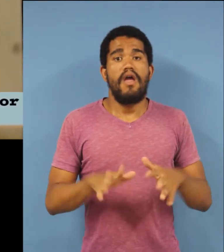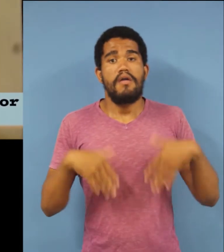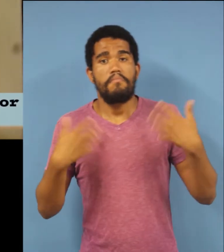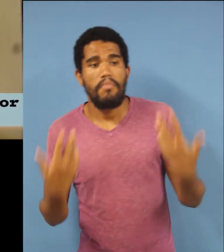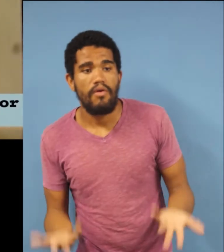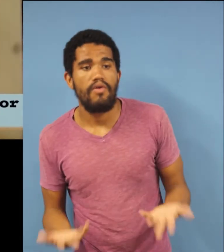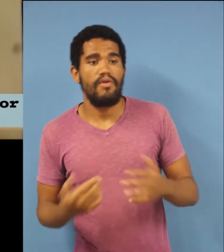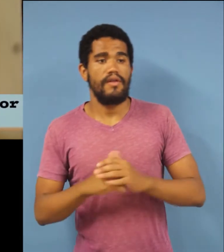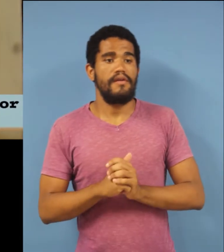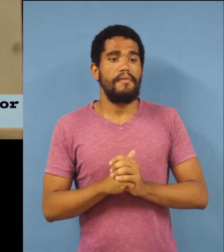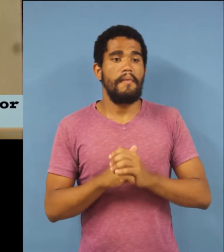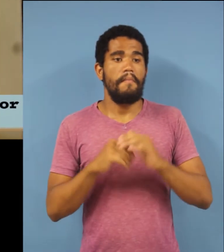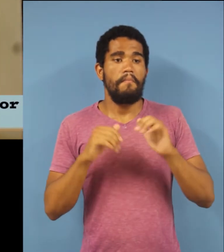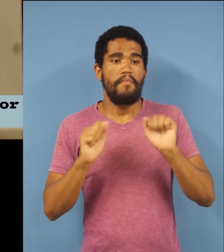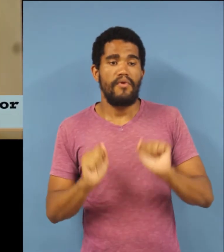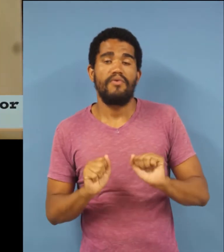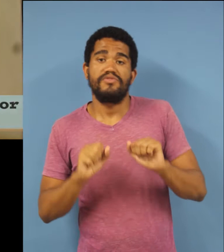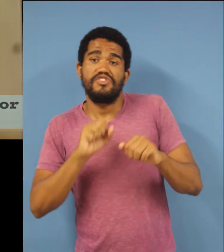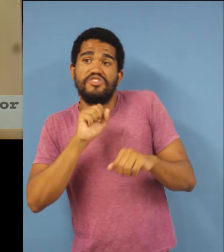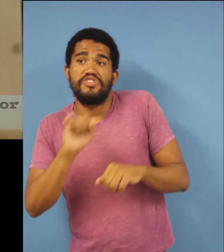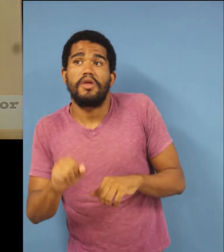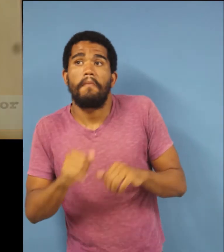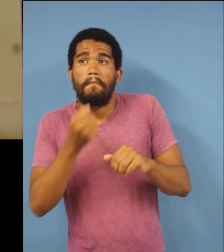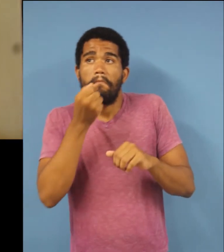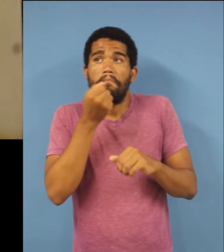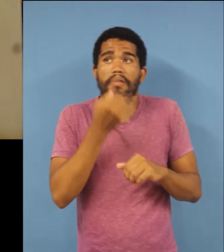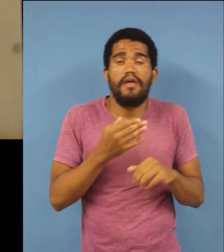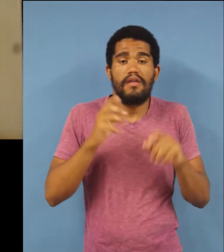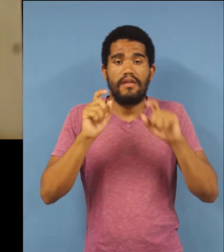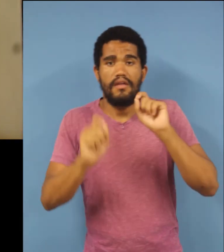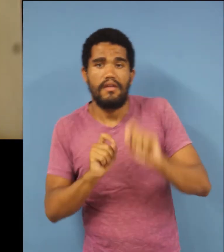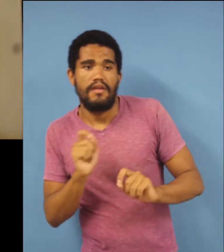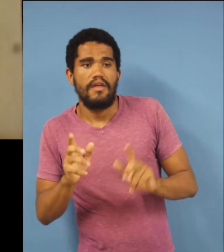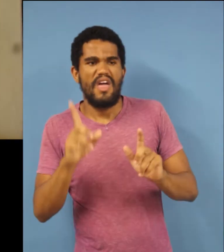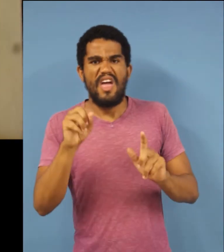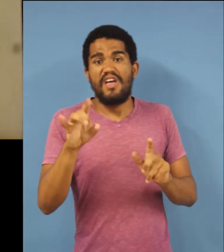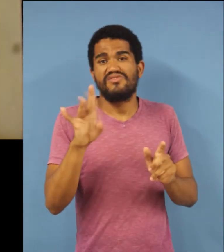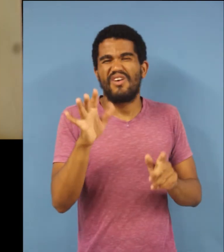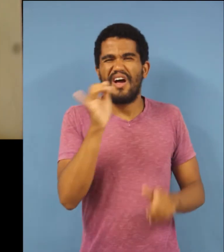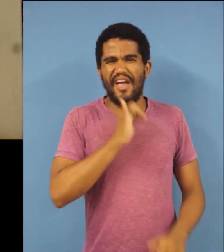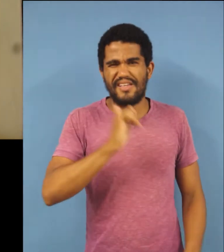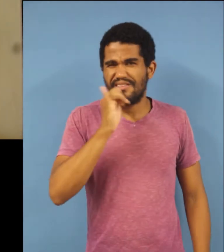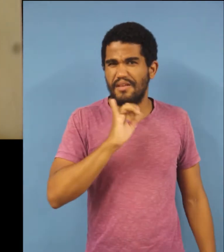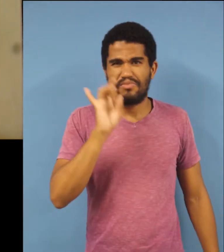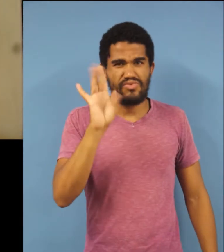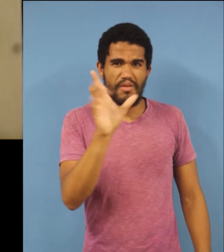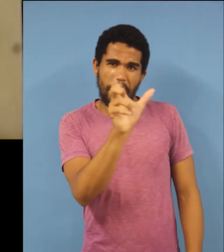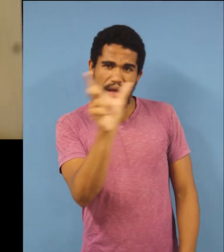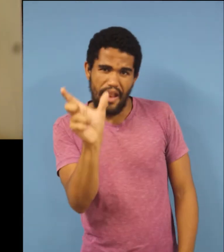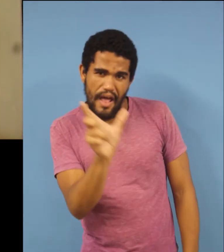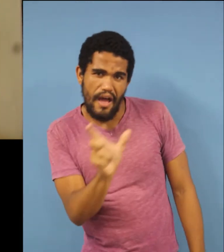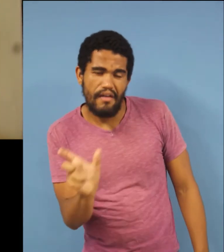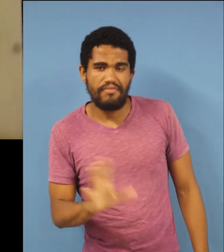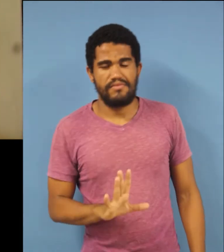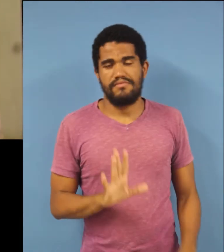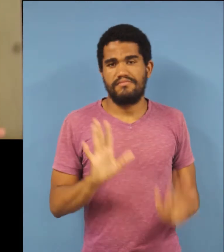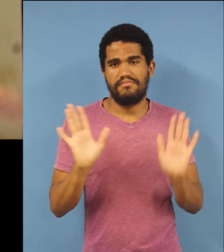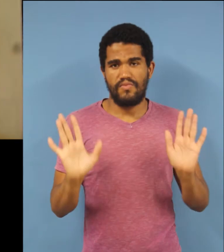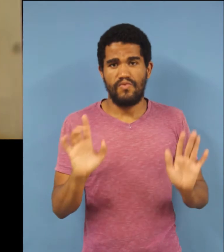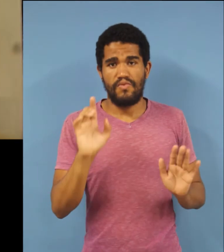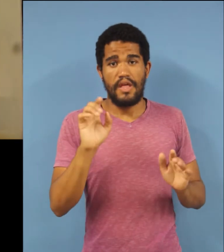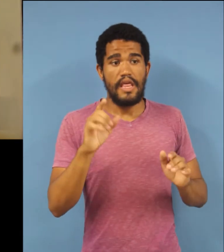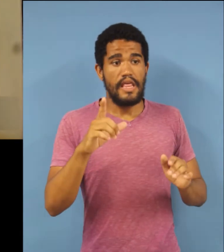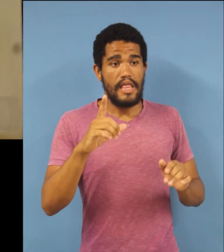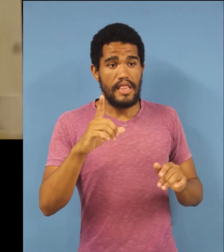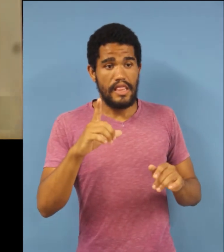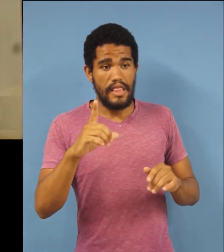ainda que, por mais que, se bem que. Então, esses só são alguns exemplos de conectivos para vocês. Eu vou colocar, como eu falei, o